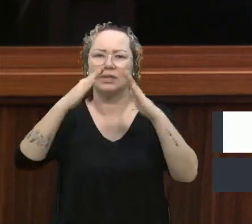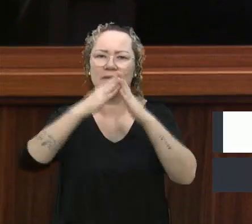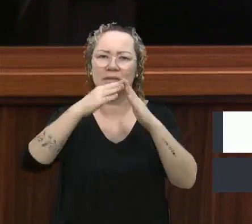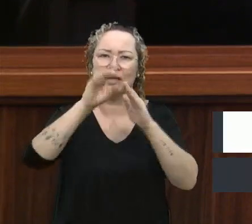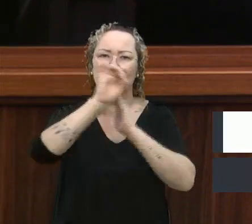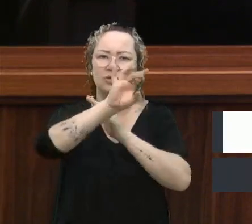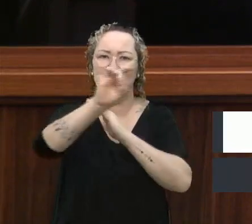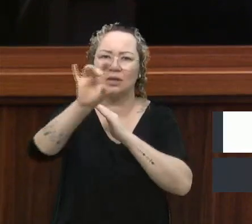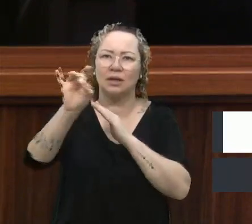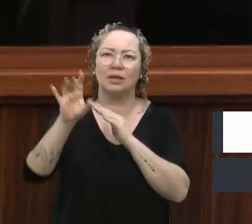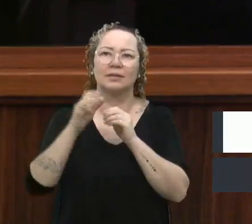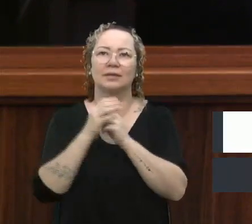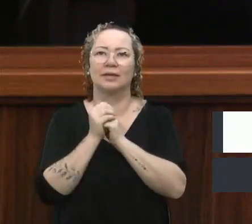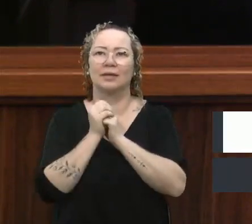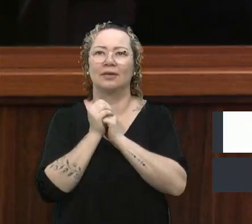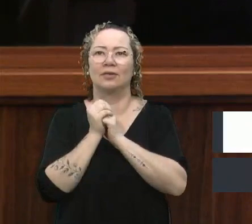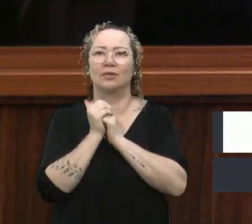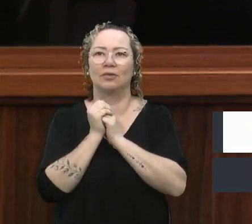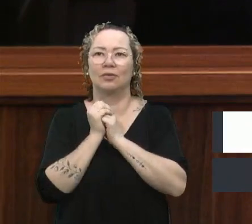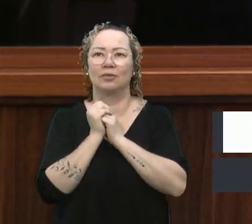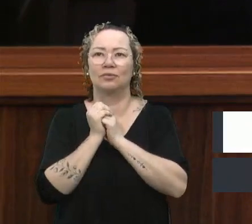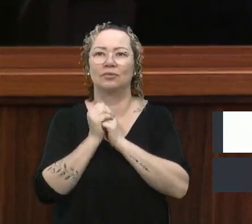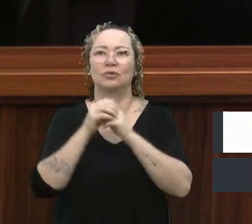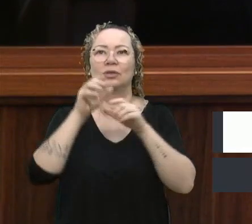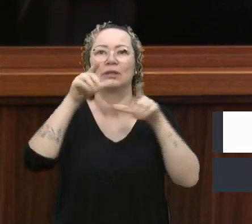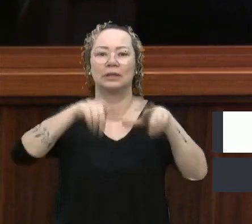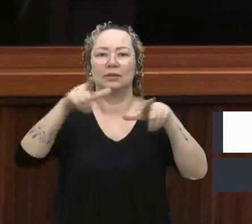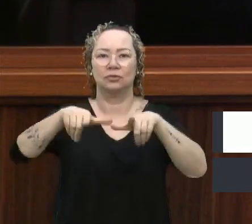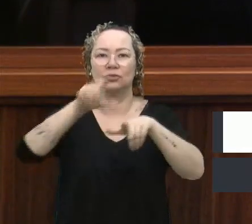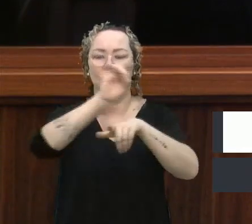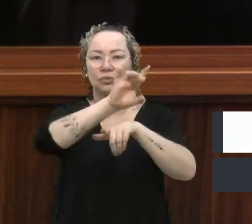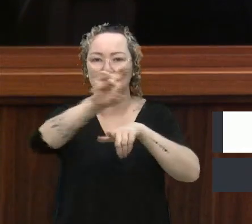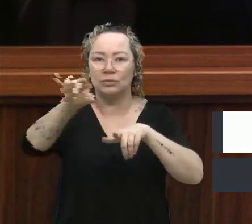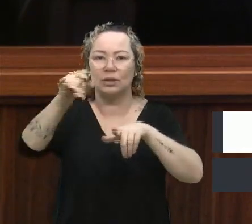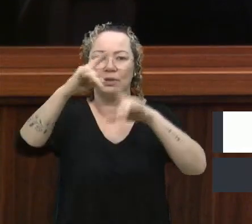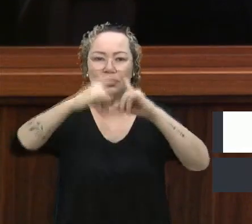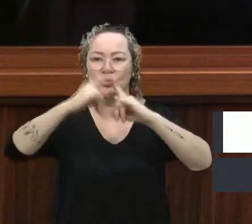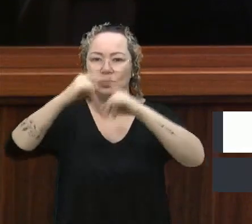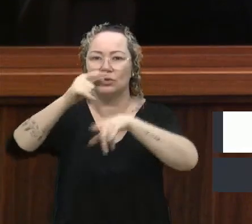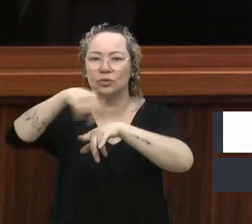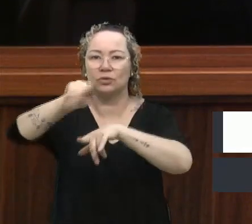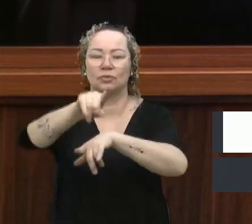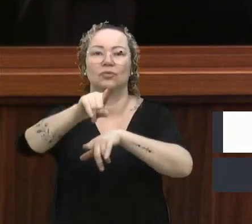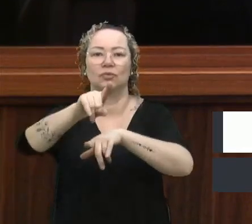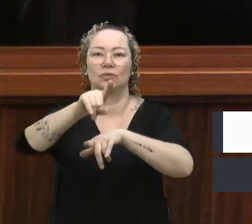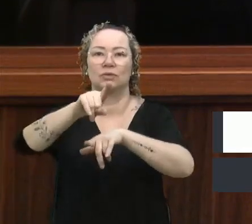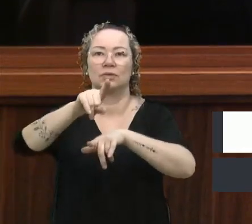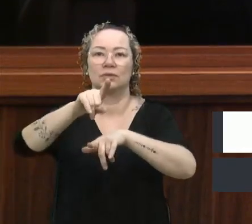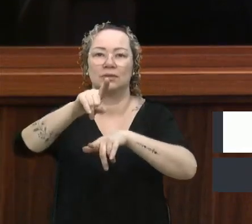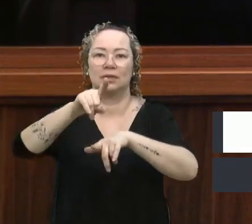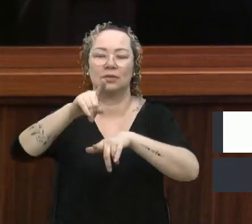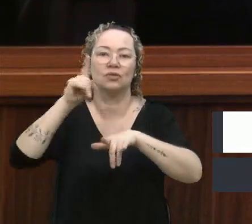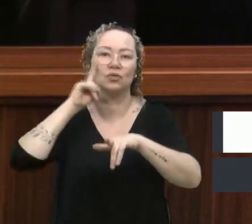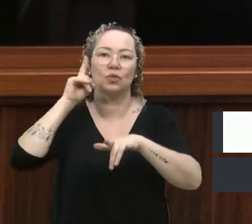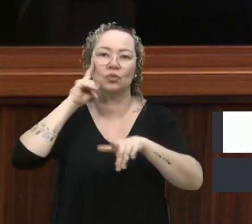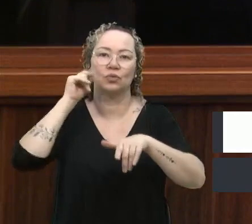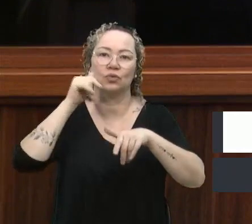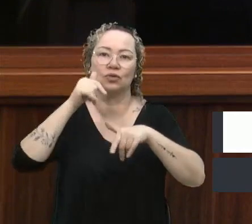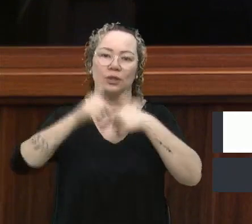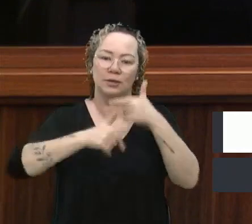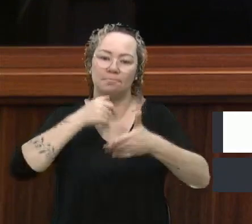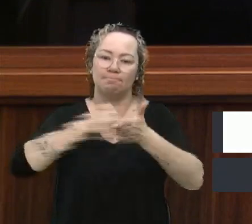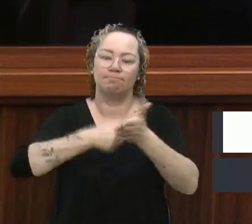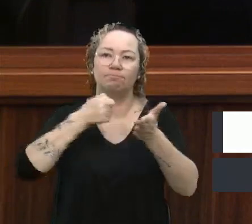vocês, dentro dos espaços de vocês, onde vocês constroem diariamente essas